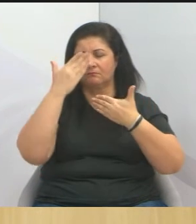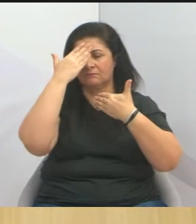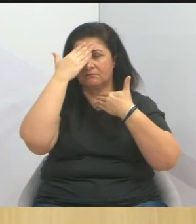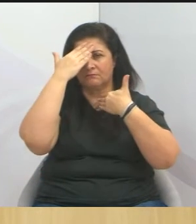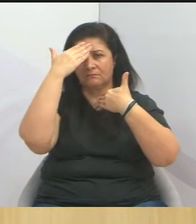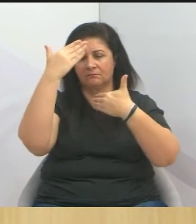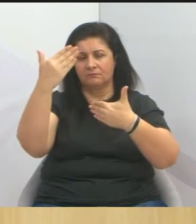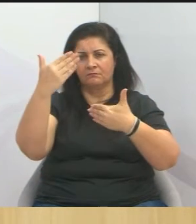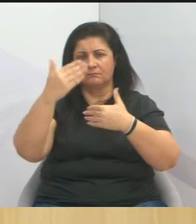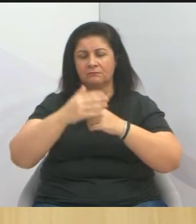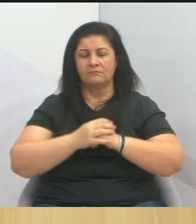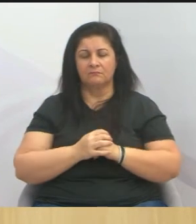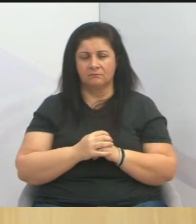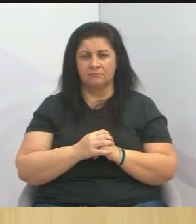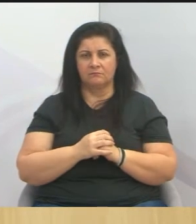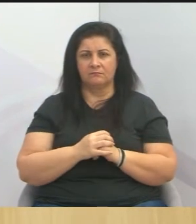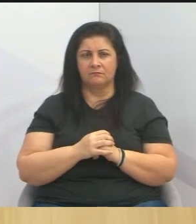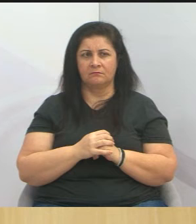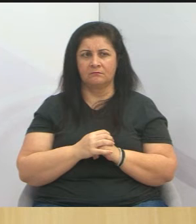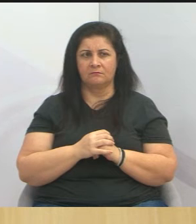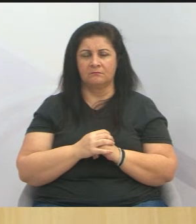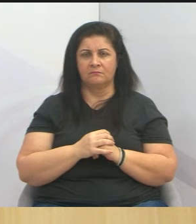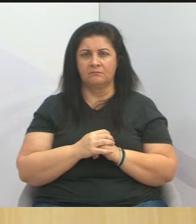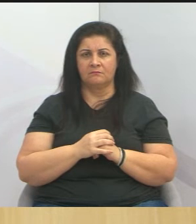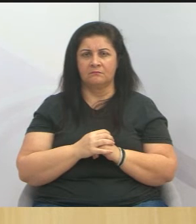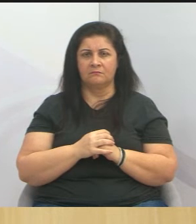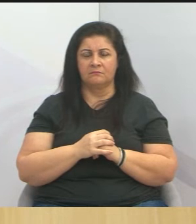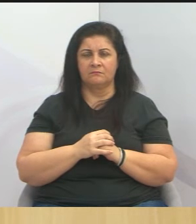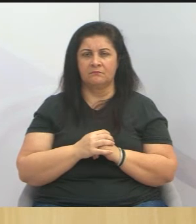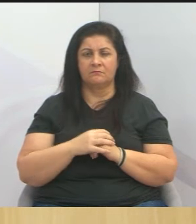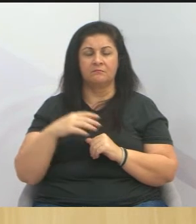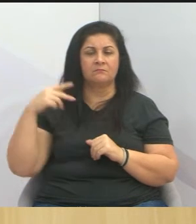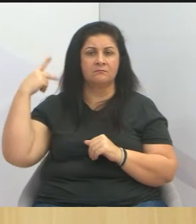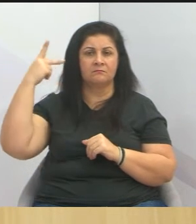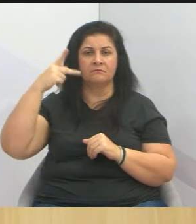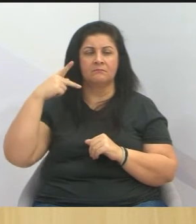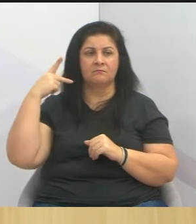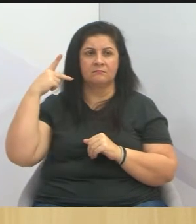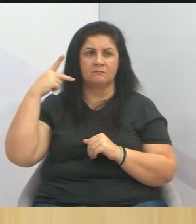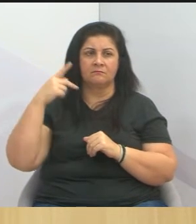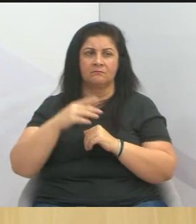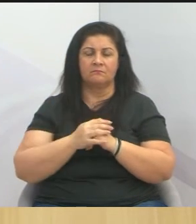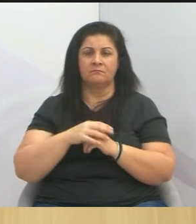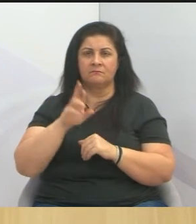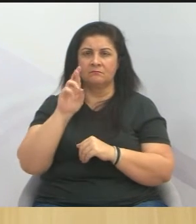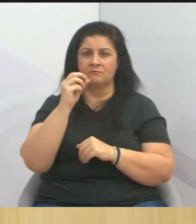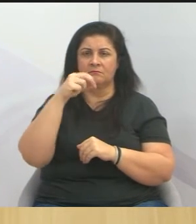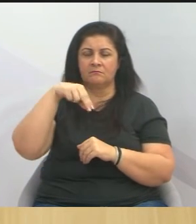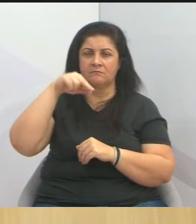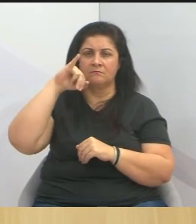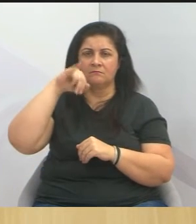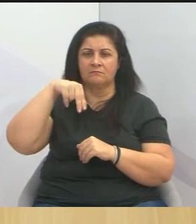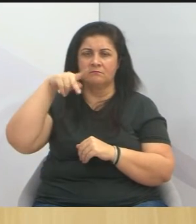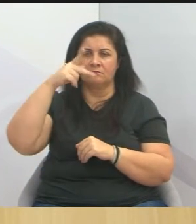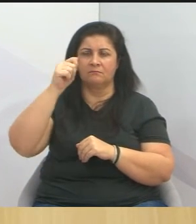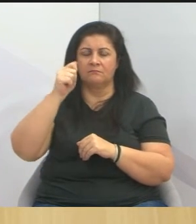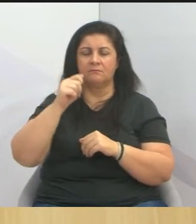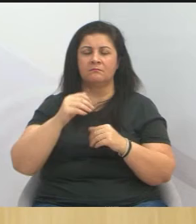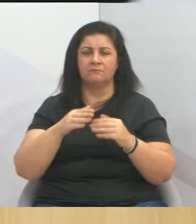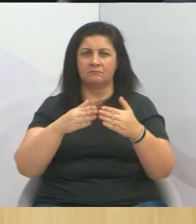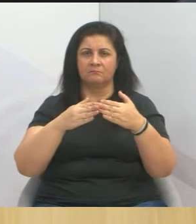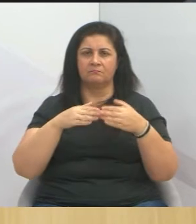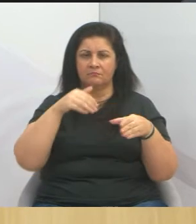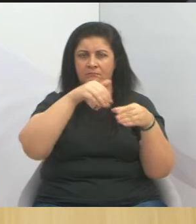agradecimento pela atenção dispensada subscrevemos a autoria Vereador Roninho seu presidente foi